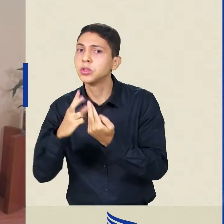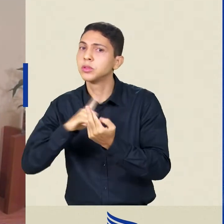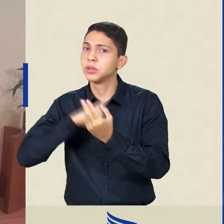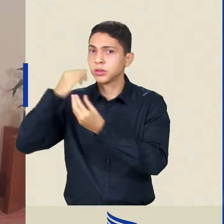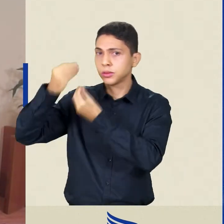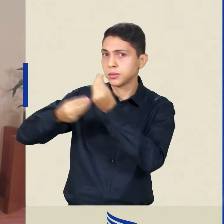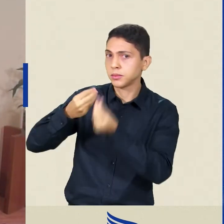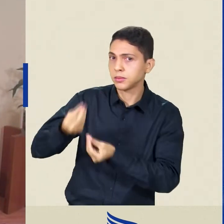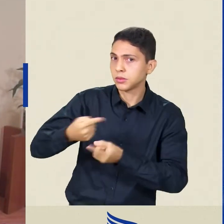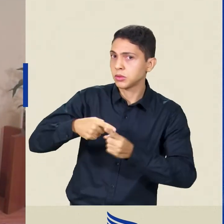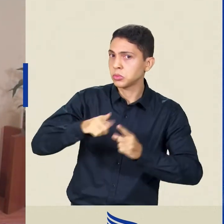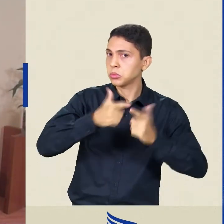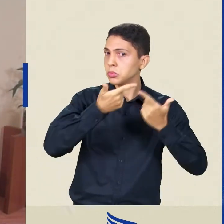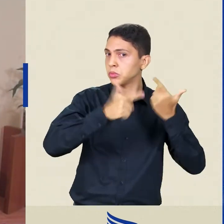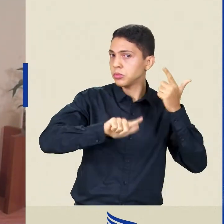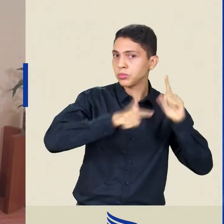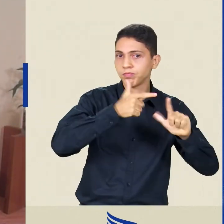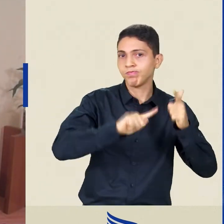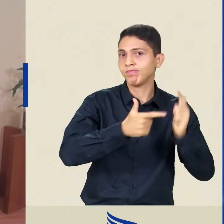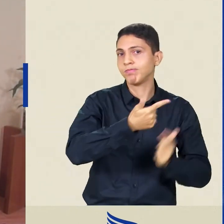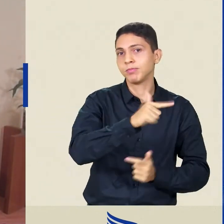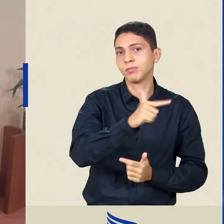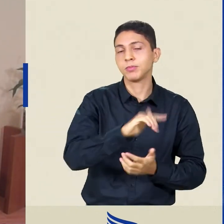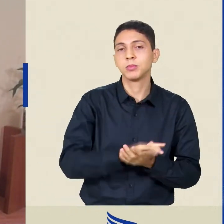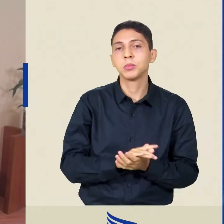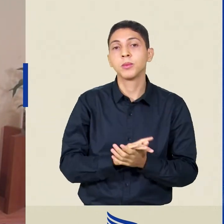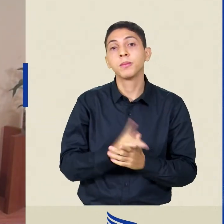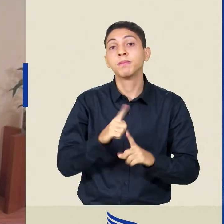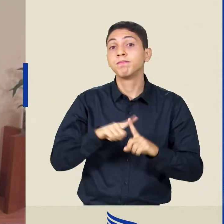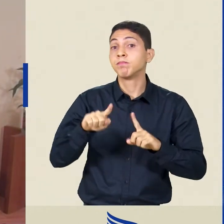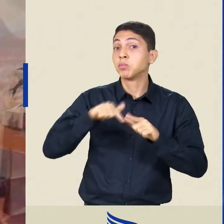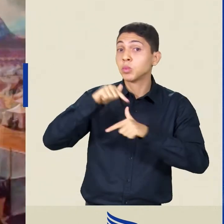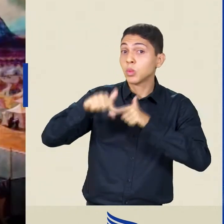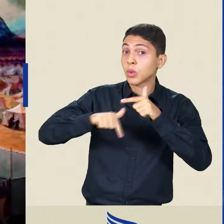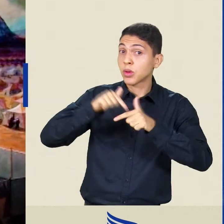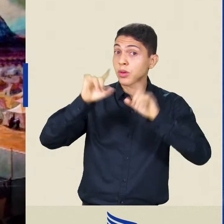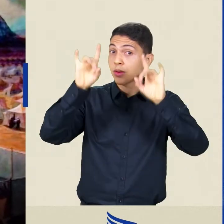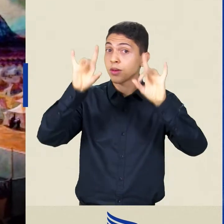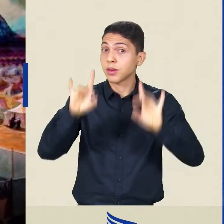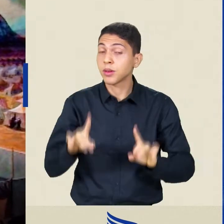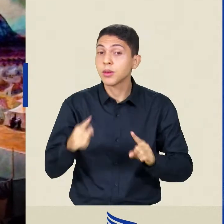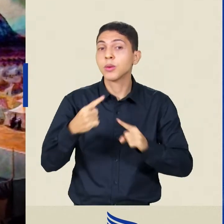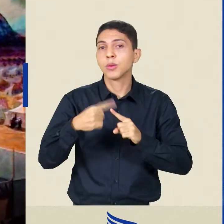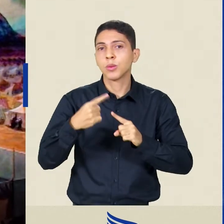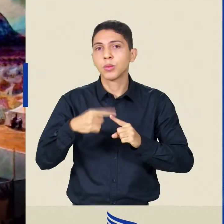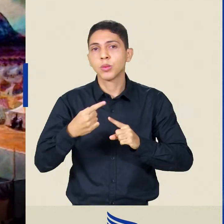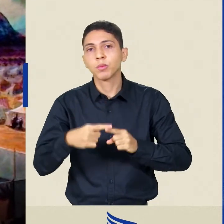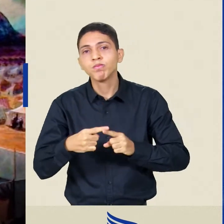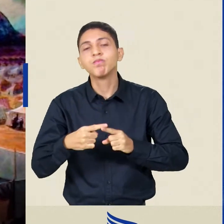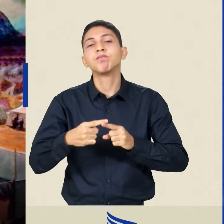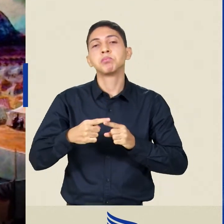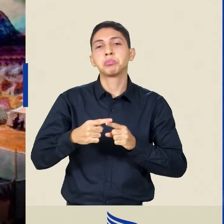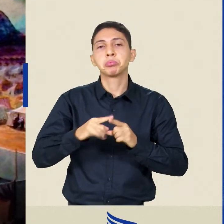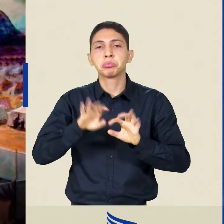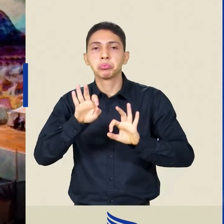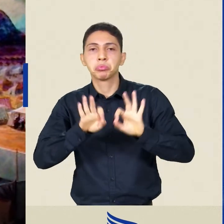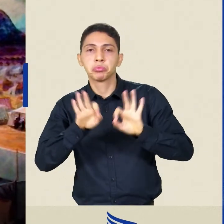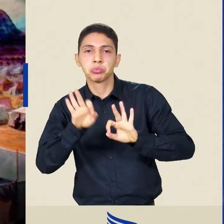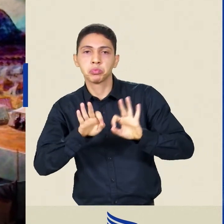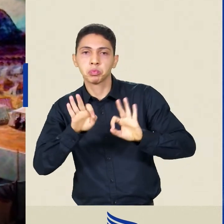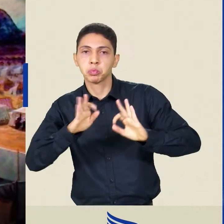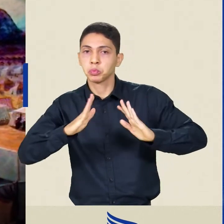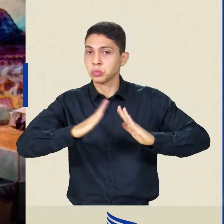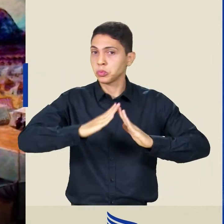O trabalho dos levitas era privilegiado. Eles andavam na presença do Senhor, ministrando no templo. Eles não trabalhavam em troca